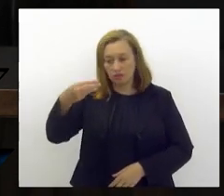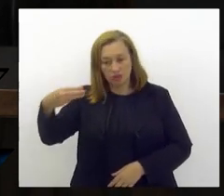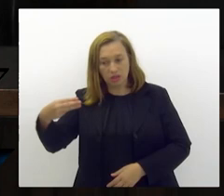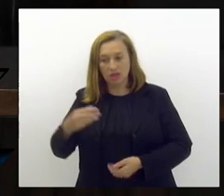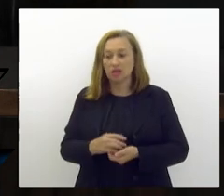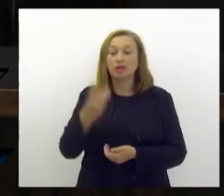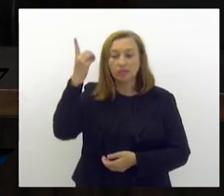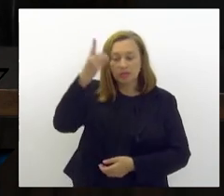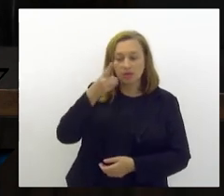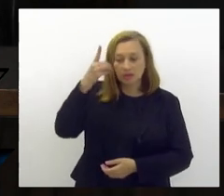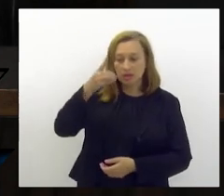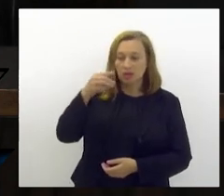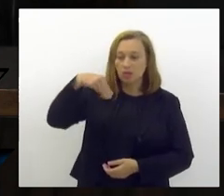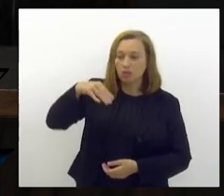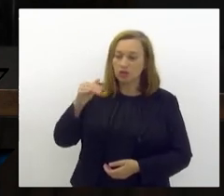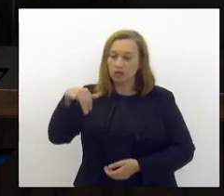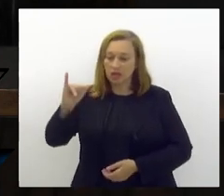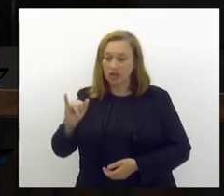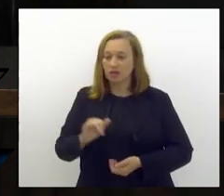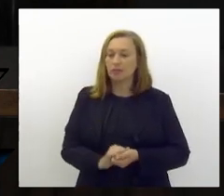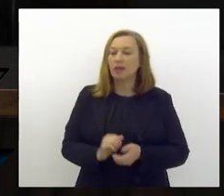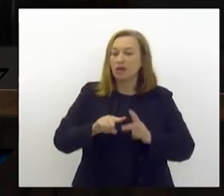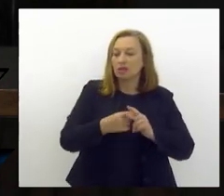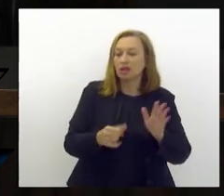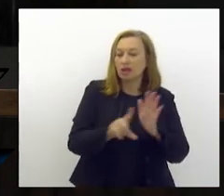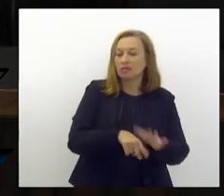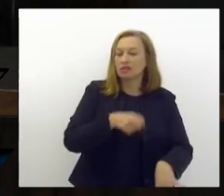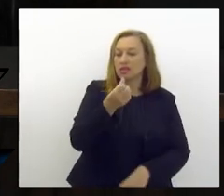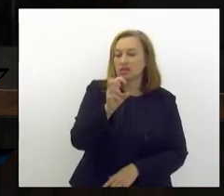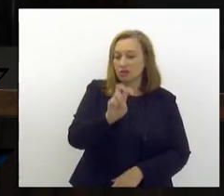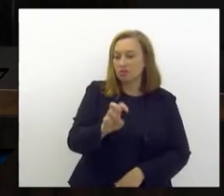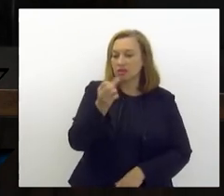1825/2023, de autoria do deputado Munir Neto, que altera a lei número